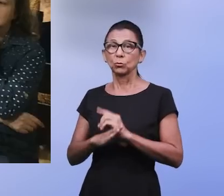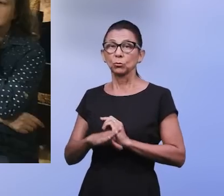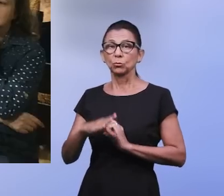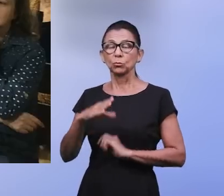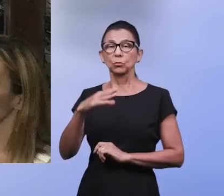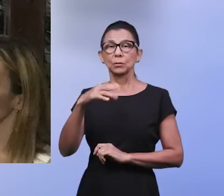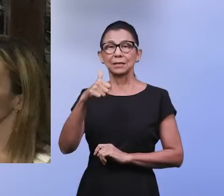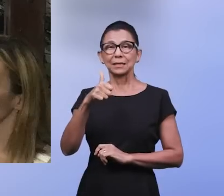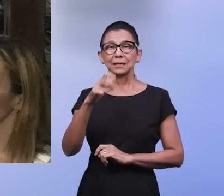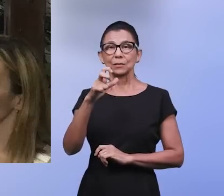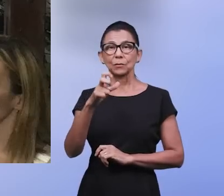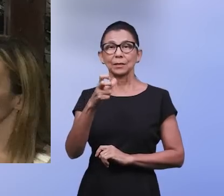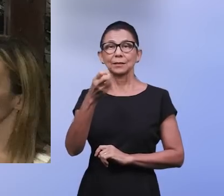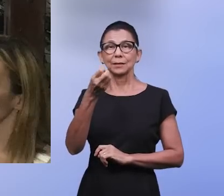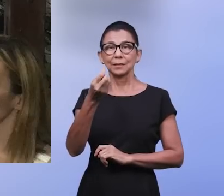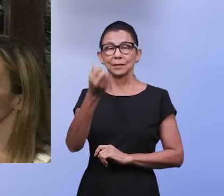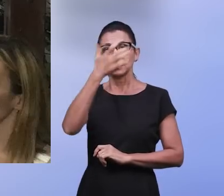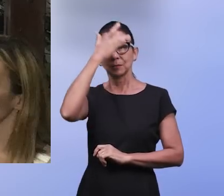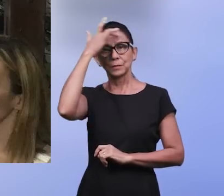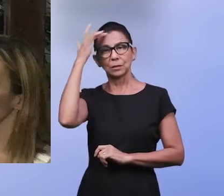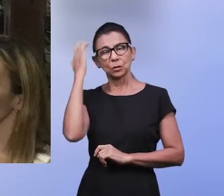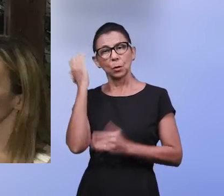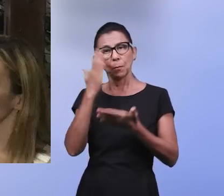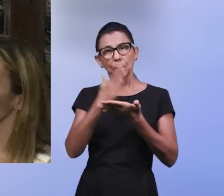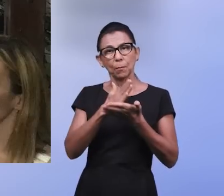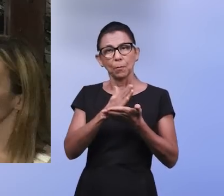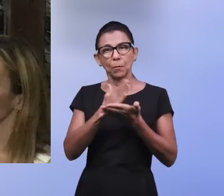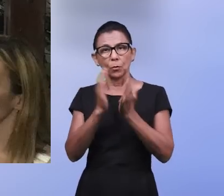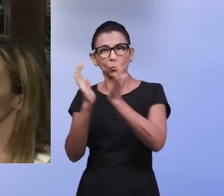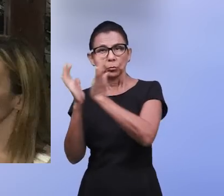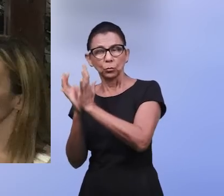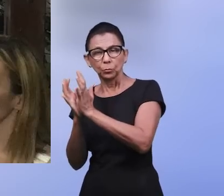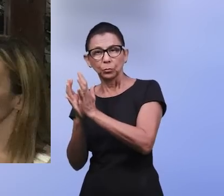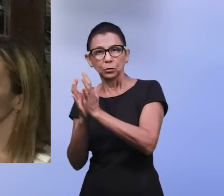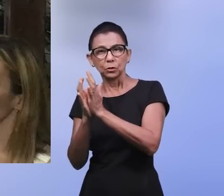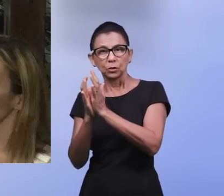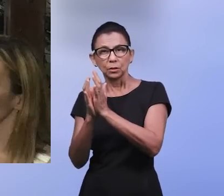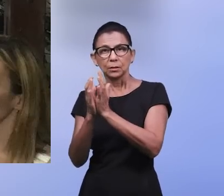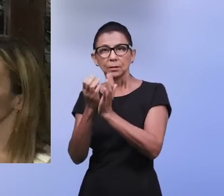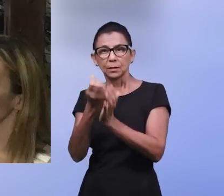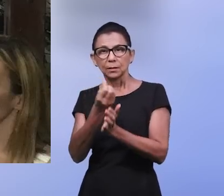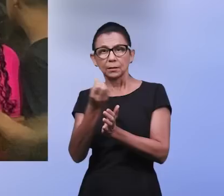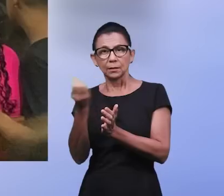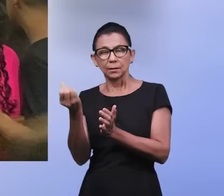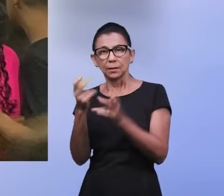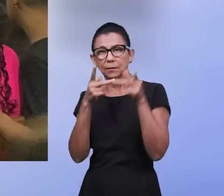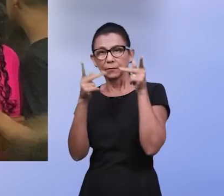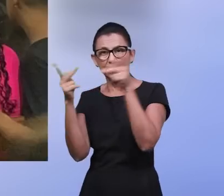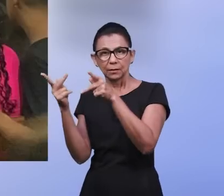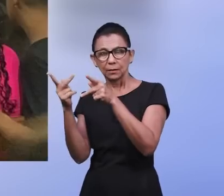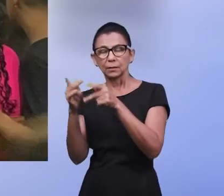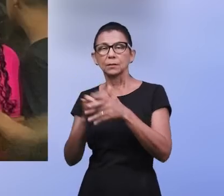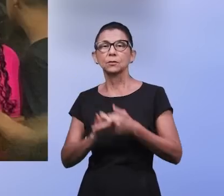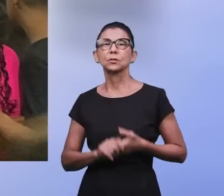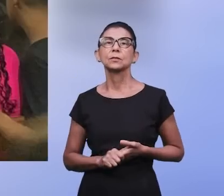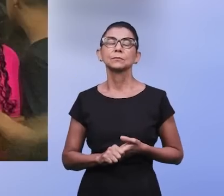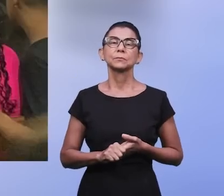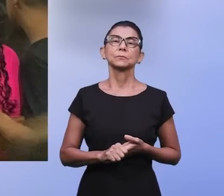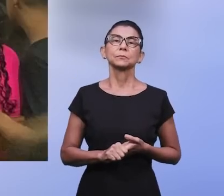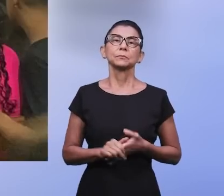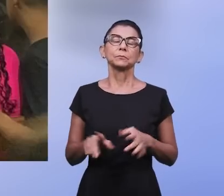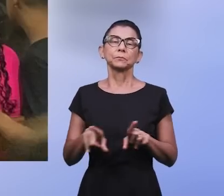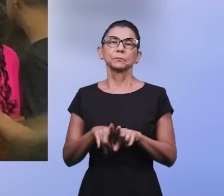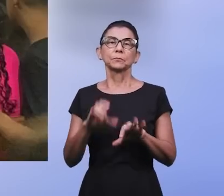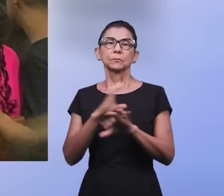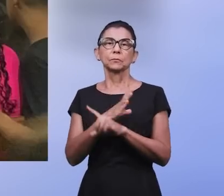156 participantes, sendo 76 visitantes. Glória a Deus! Vamos agora para uma vigília que